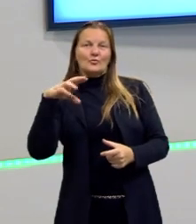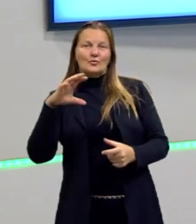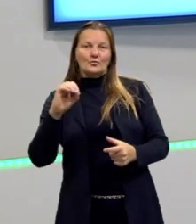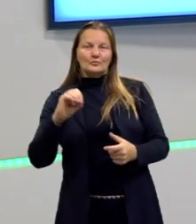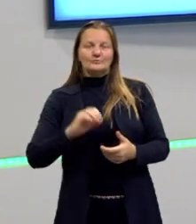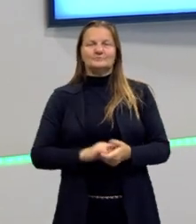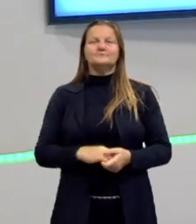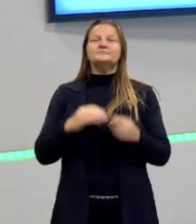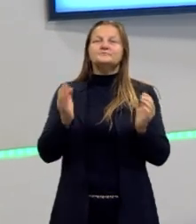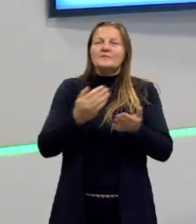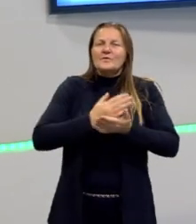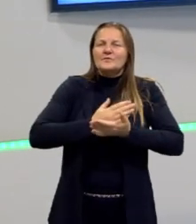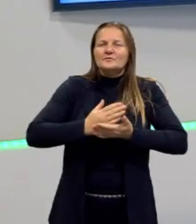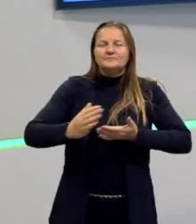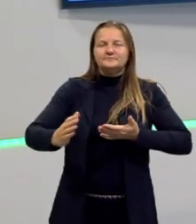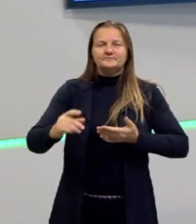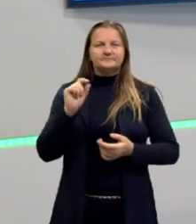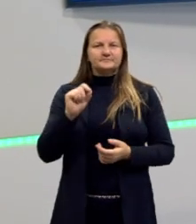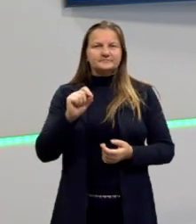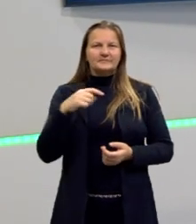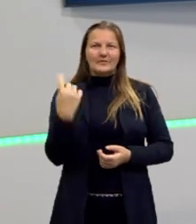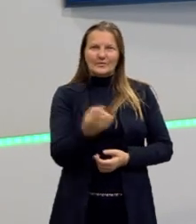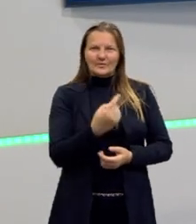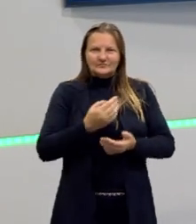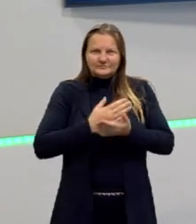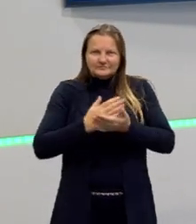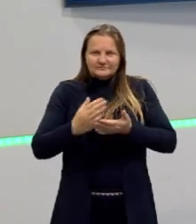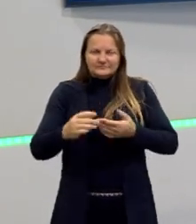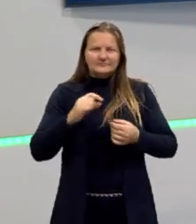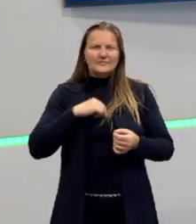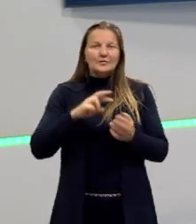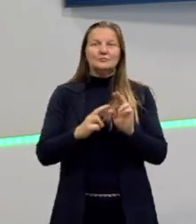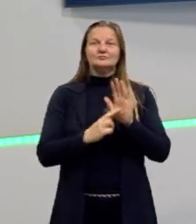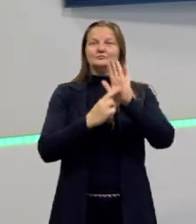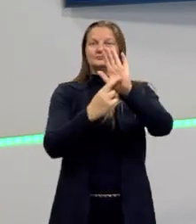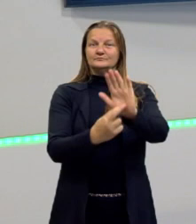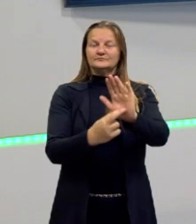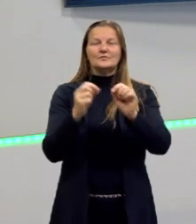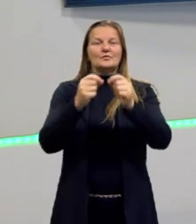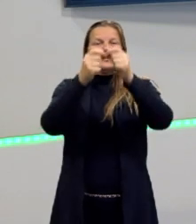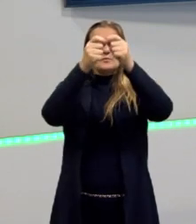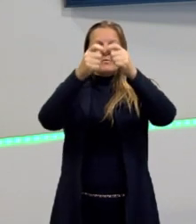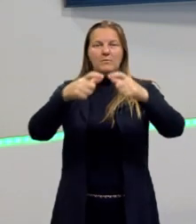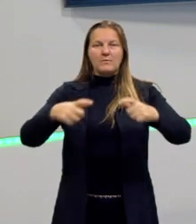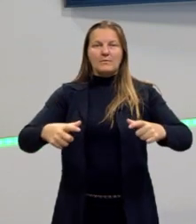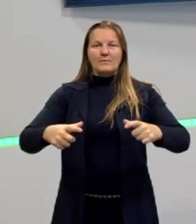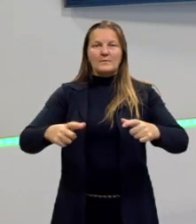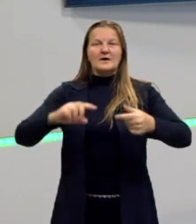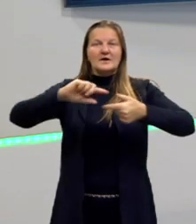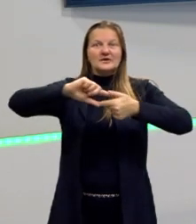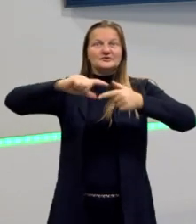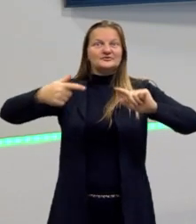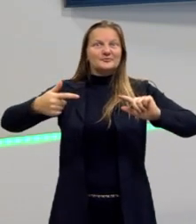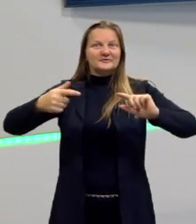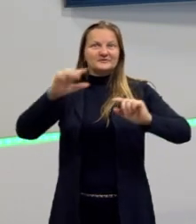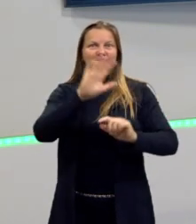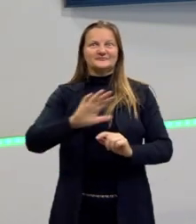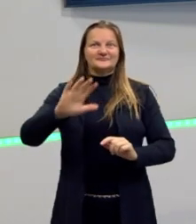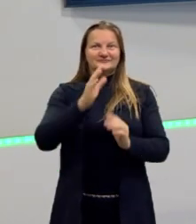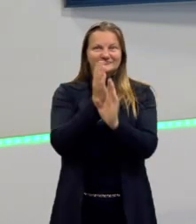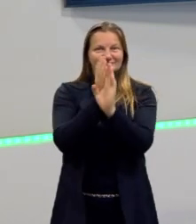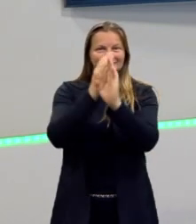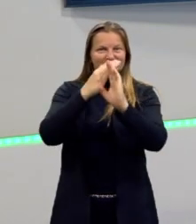então pra gente dar início né vamos ver então o que que representa o cone aí na geometria espacial